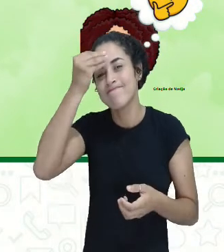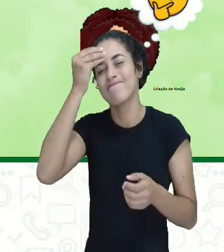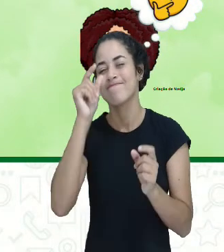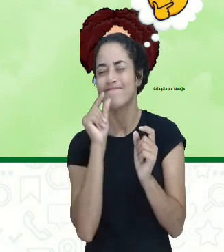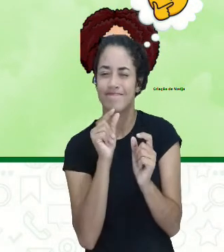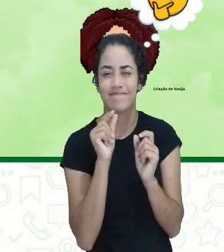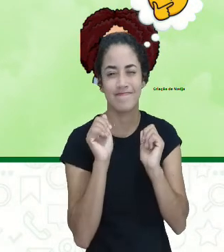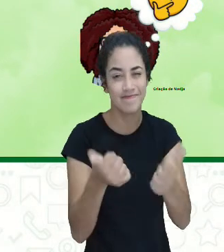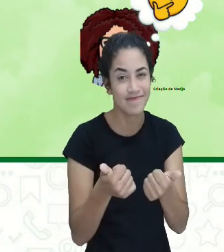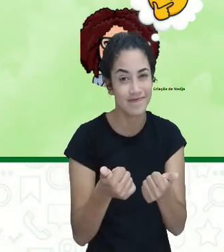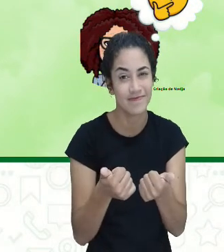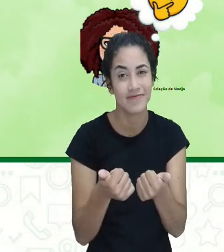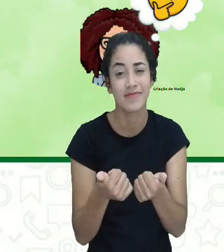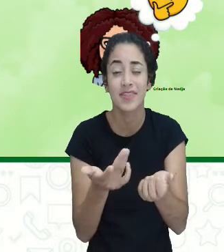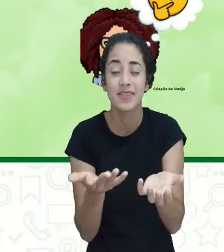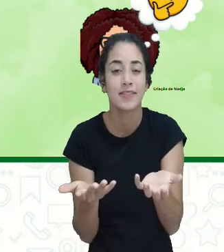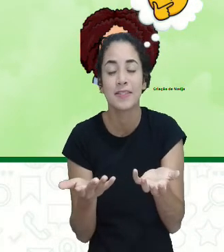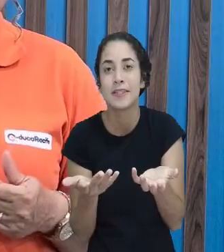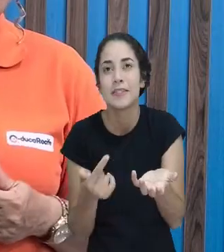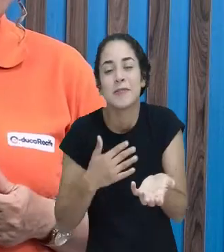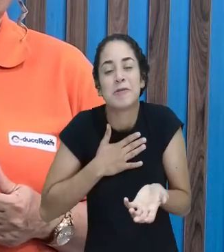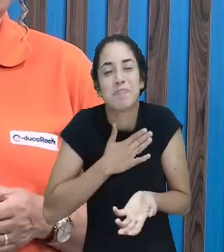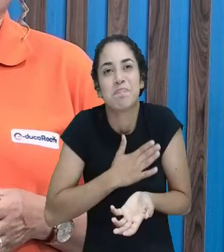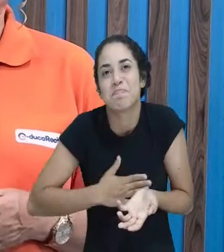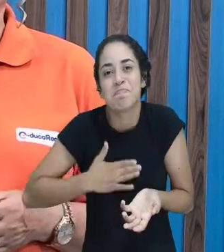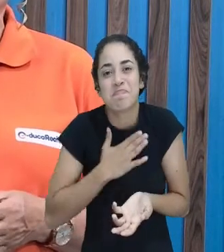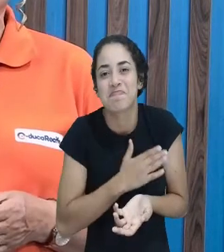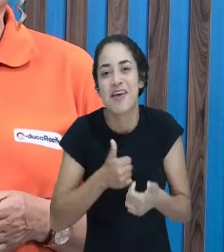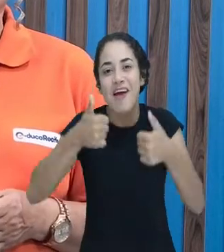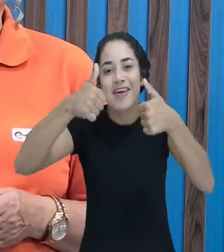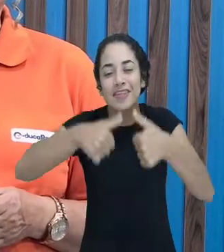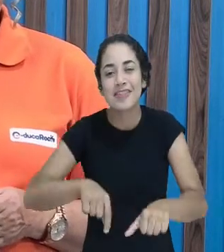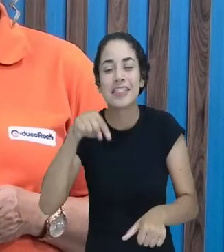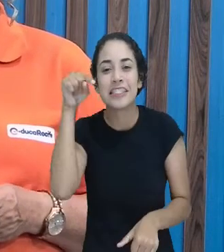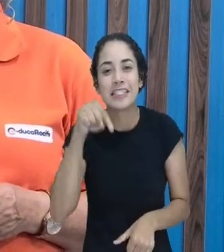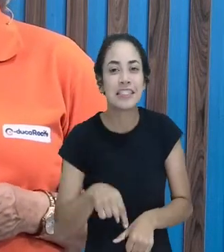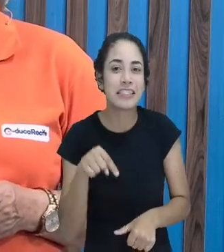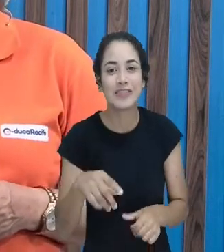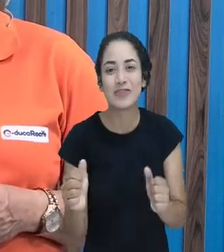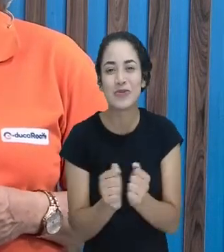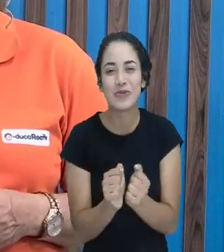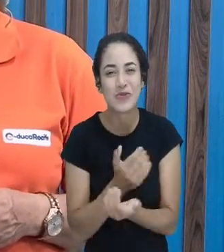bom? Pessoal, foi um prazer estar com vocês.